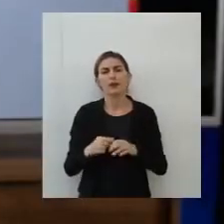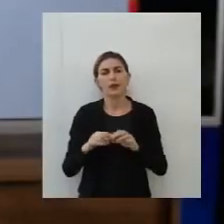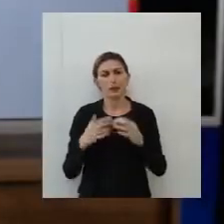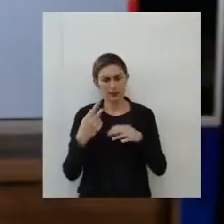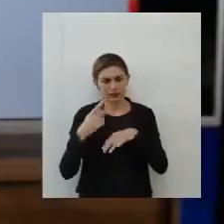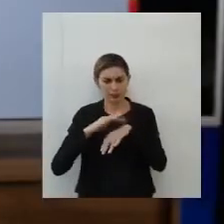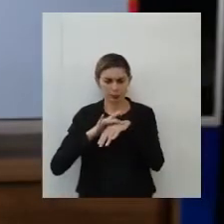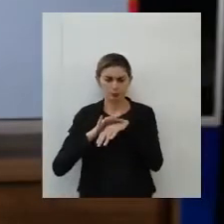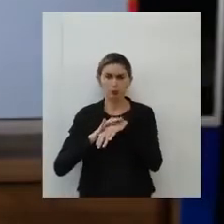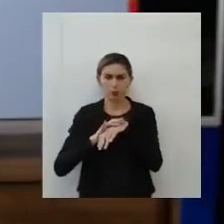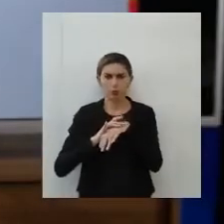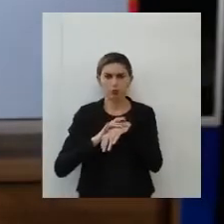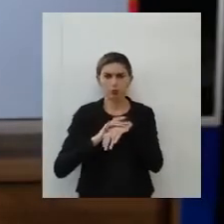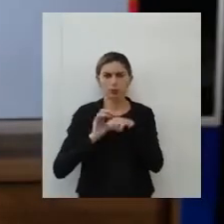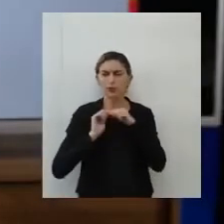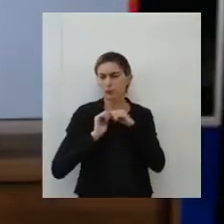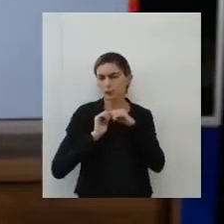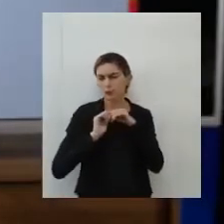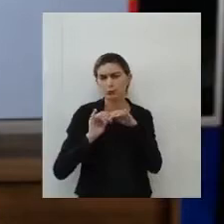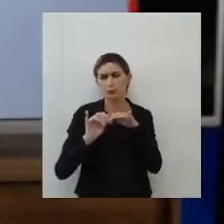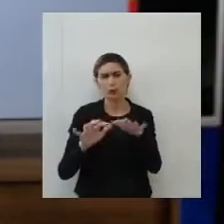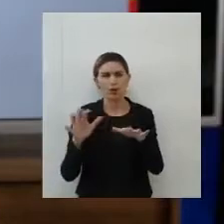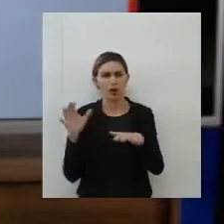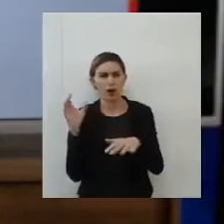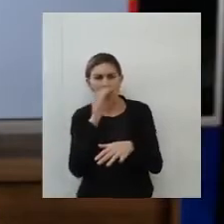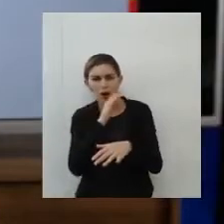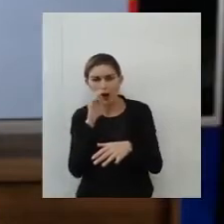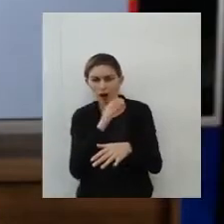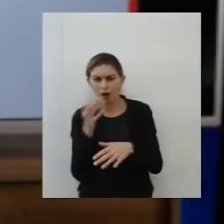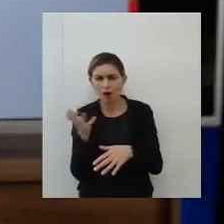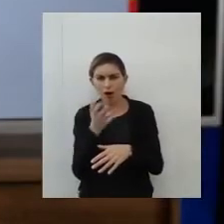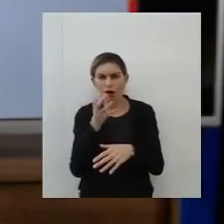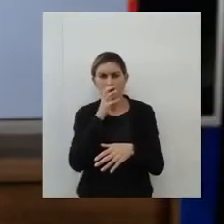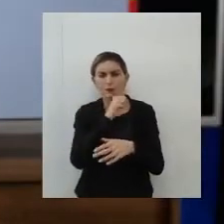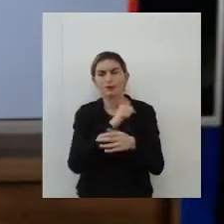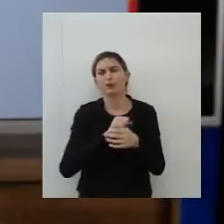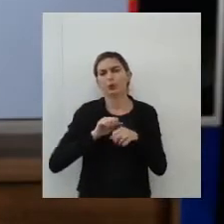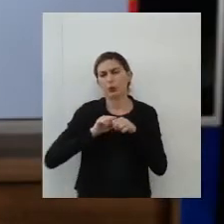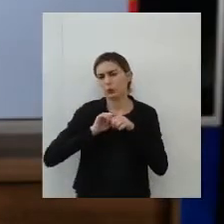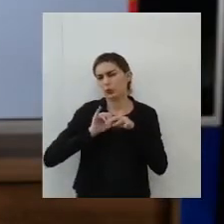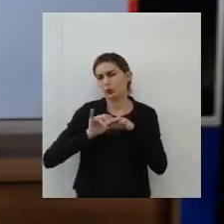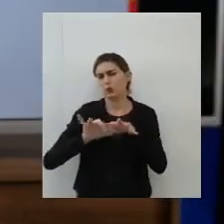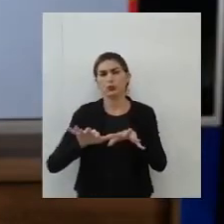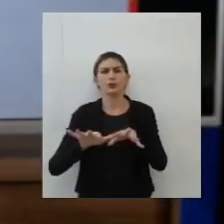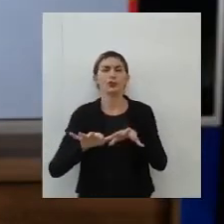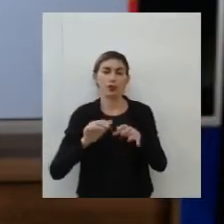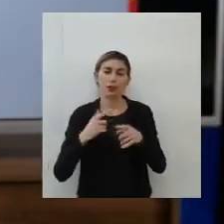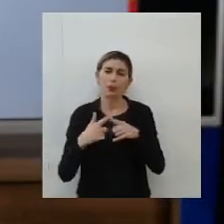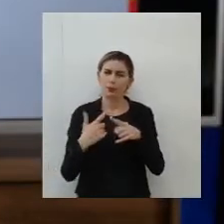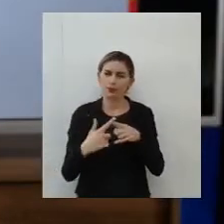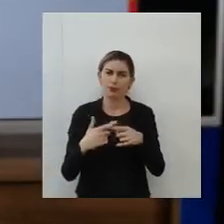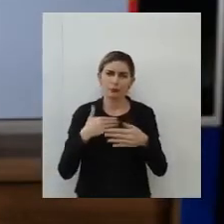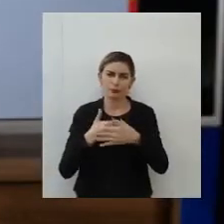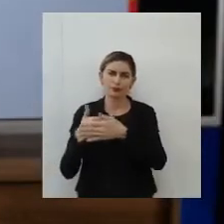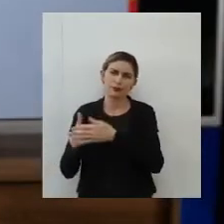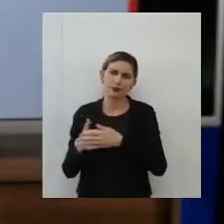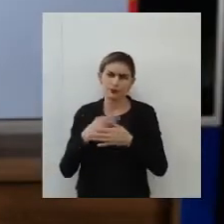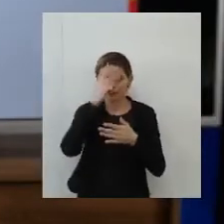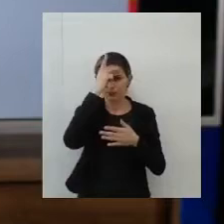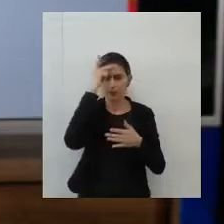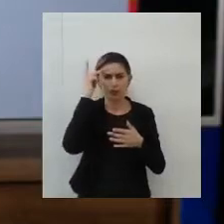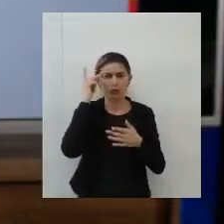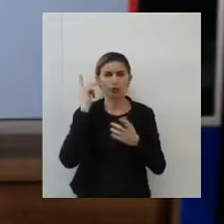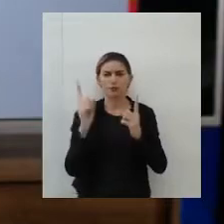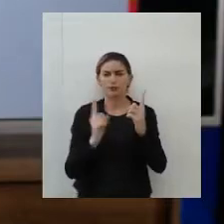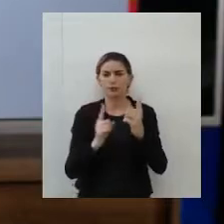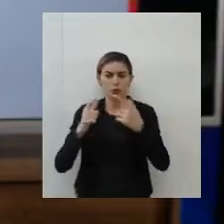essa doença ela vai se propagar muito rapidamente, gente. Muito. Até porque a proximidade entre as pessoas,